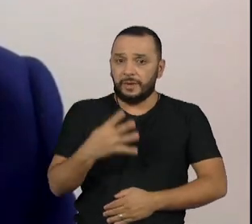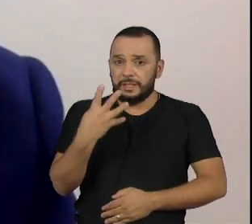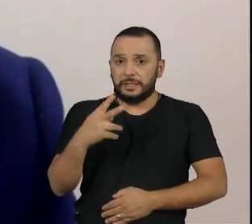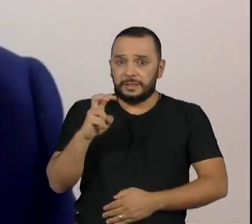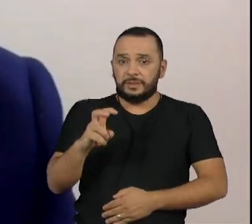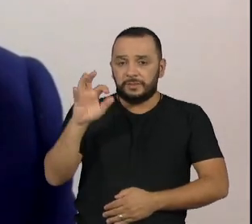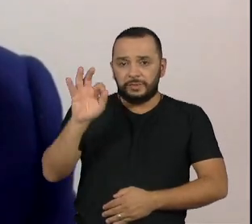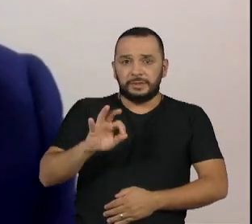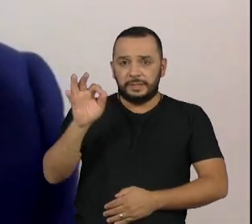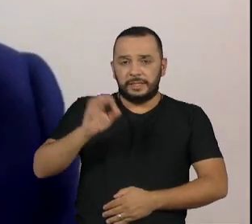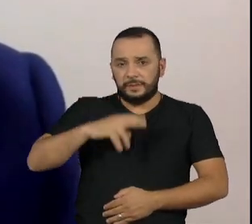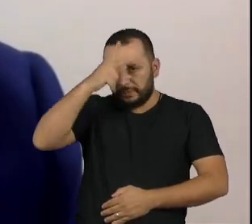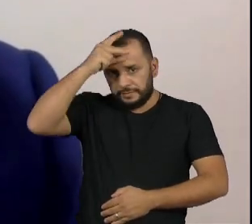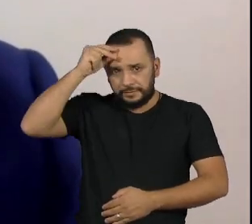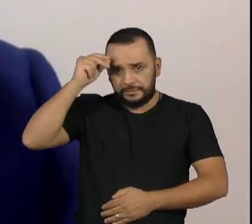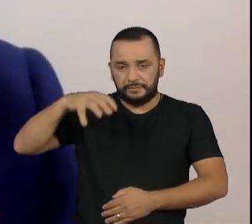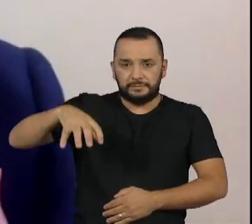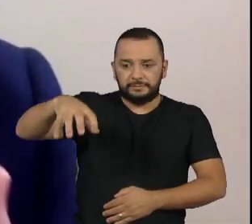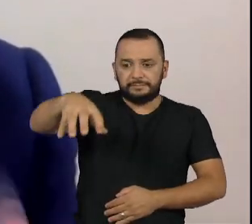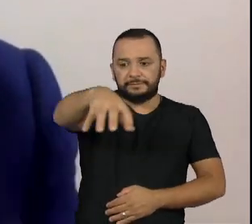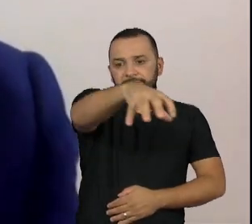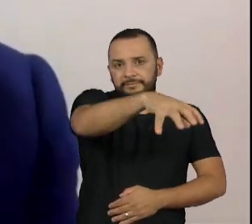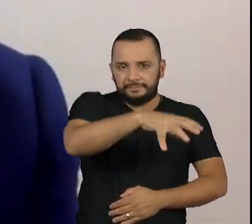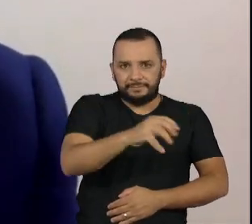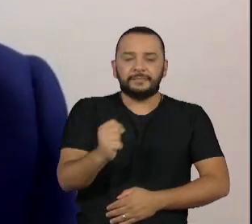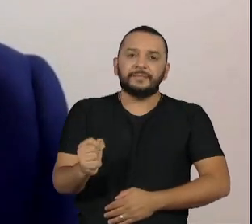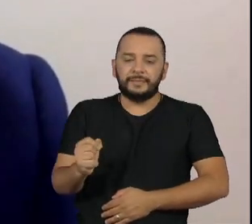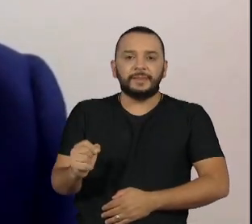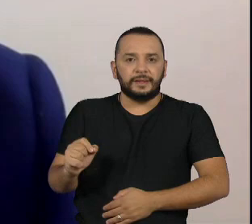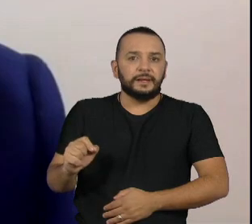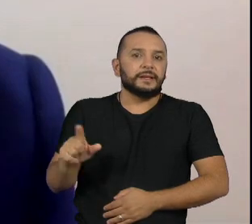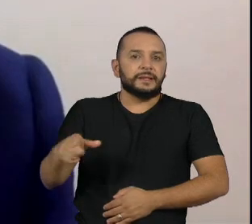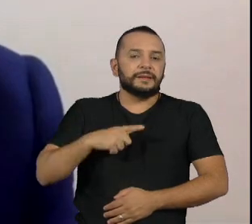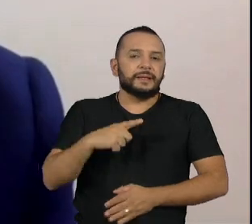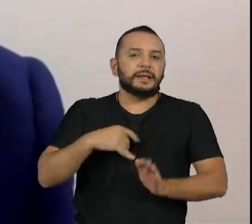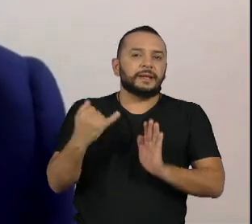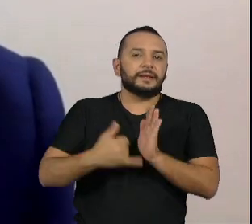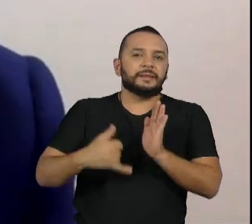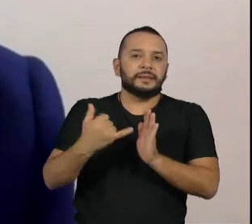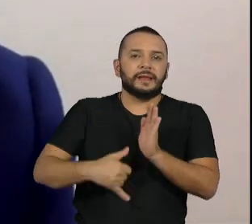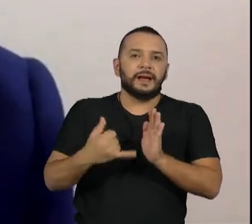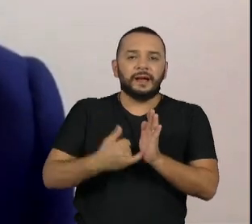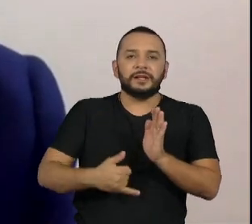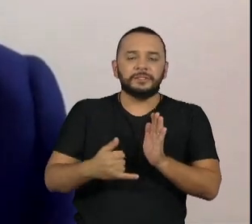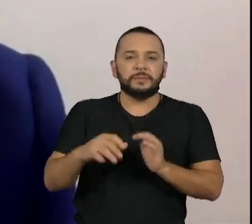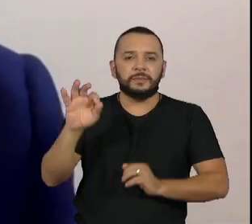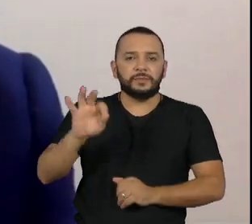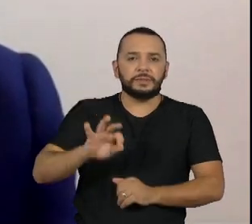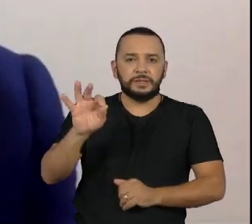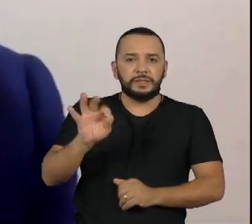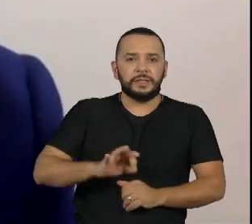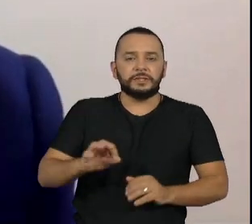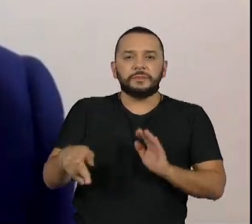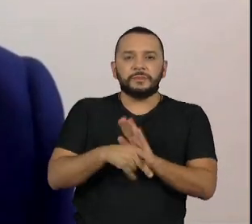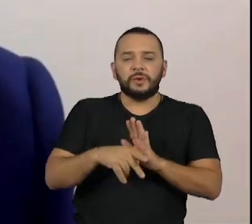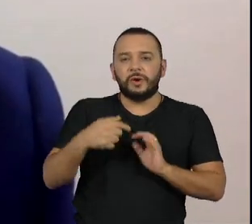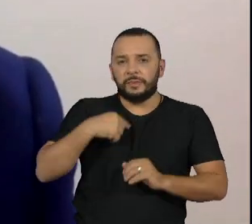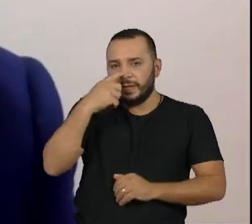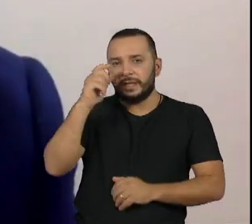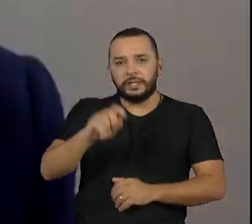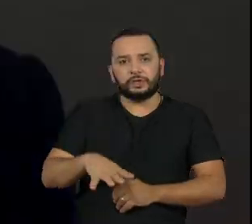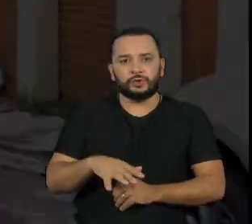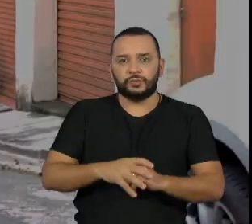dos municípios que cobram alguma tarifa, alguma taxa, algum valor para a gestão dos